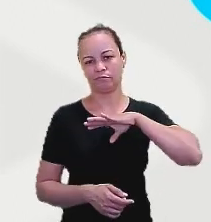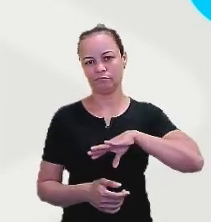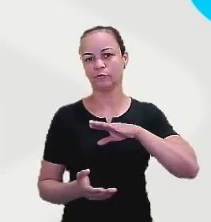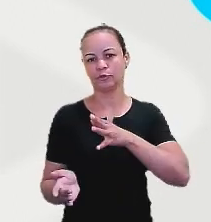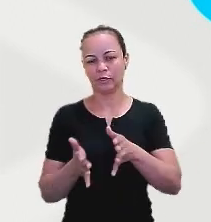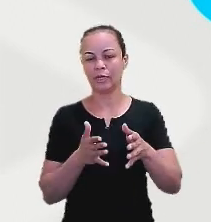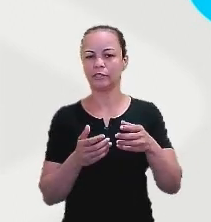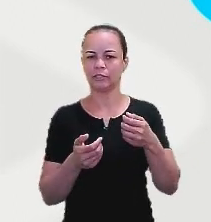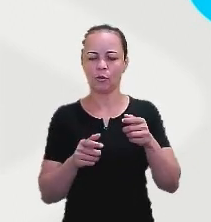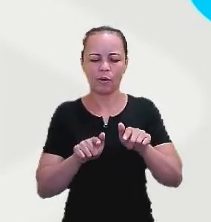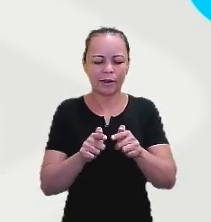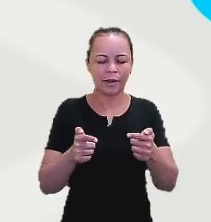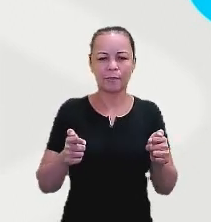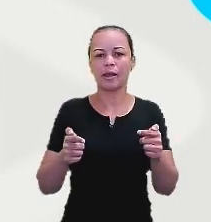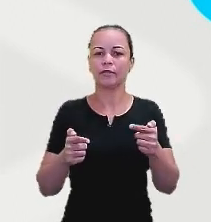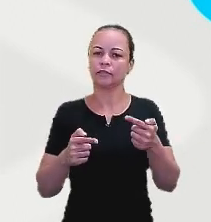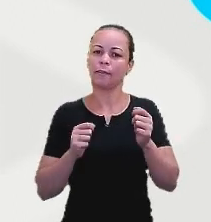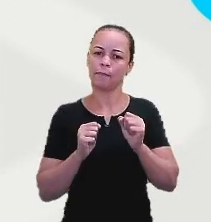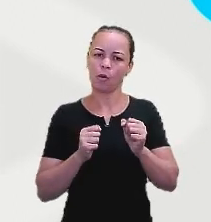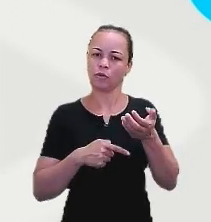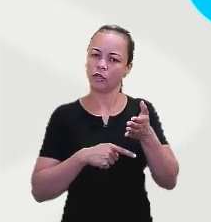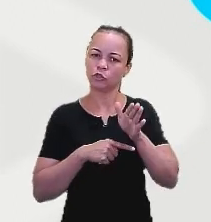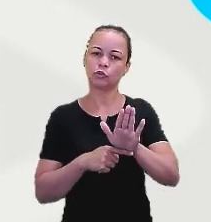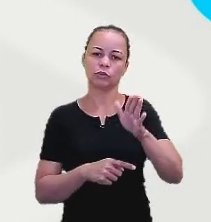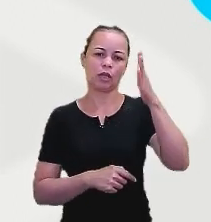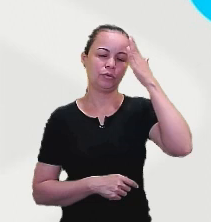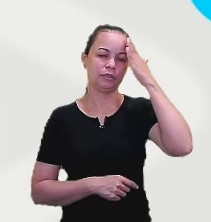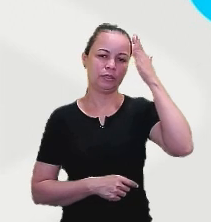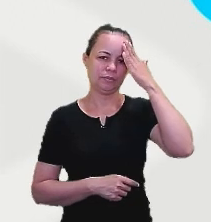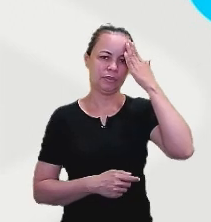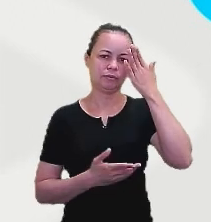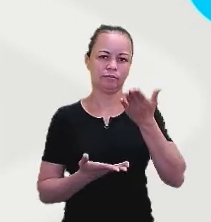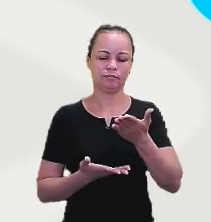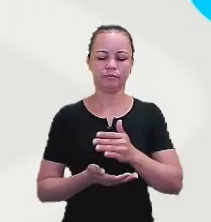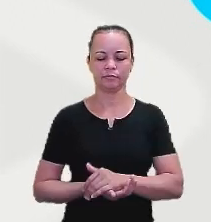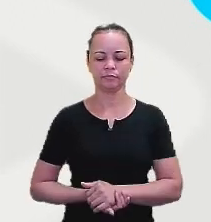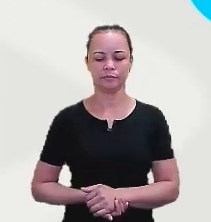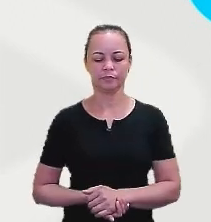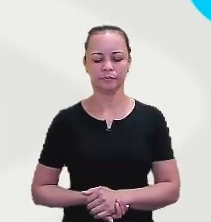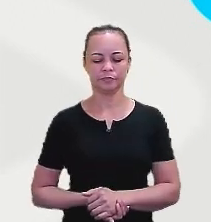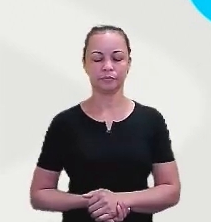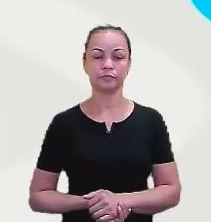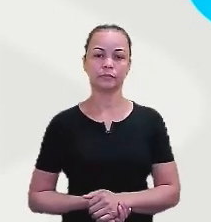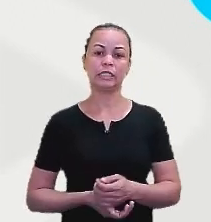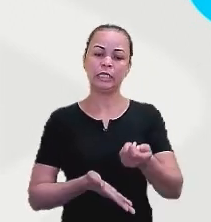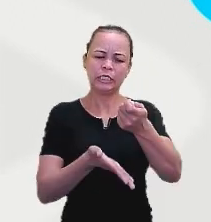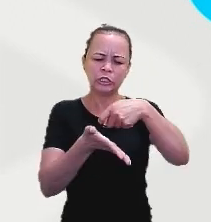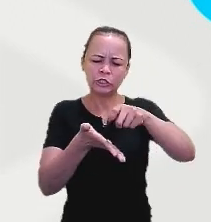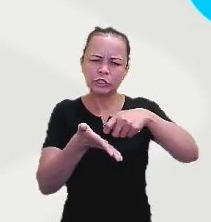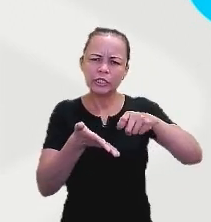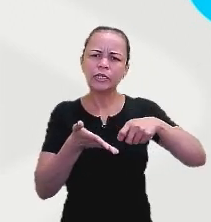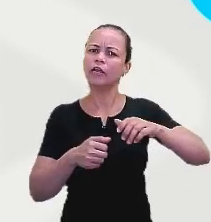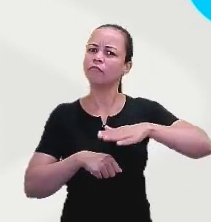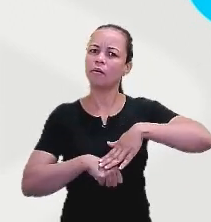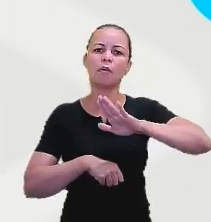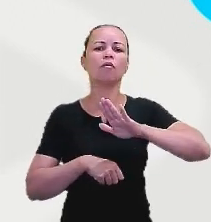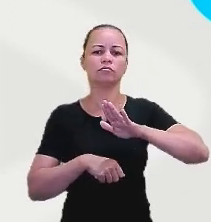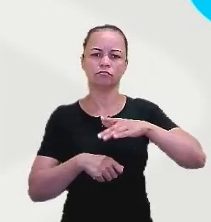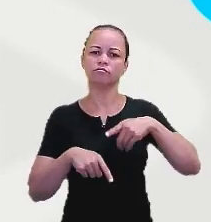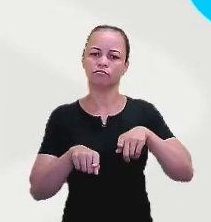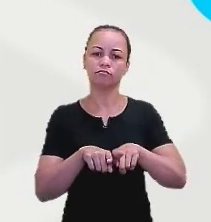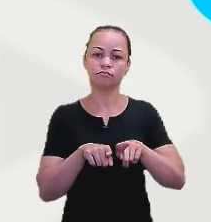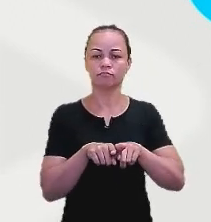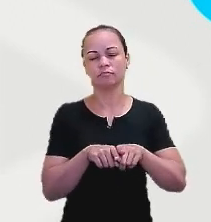também pode muito nos ajudar aí nessa compreensão textual. E escreva muito também,